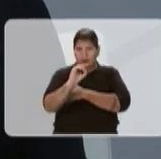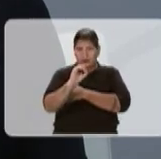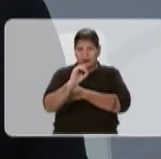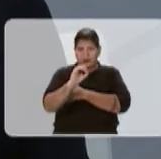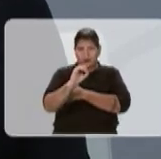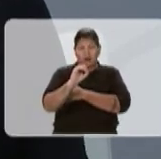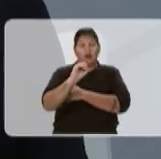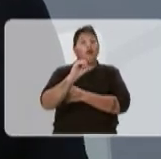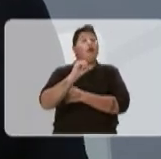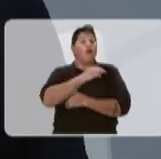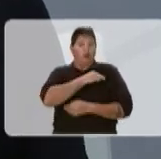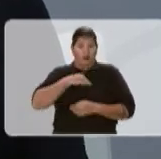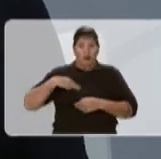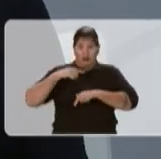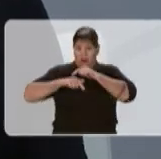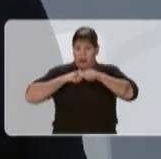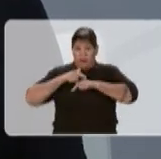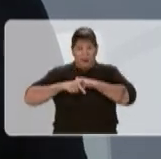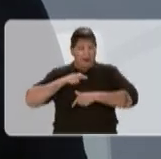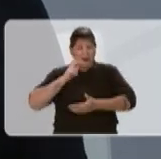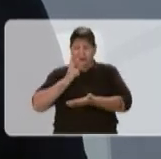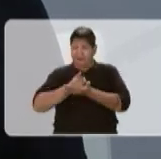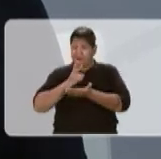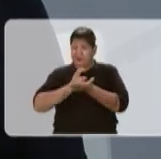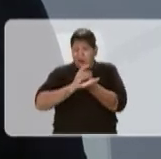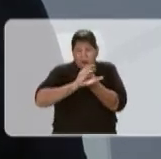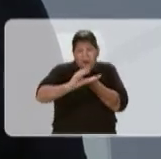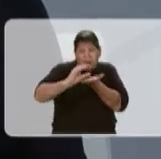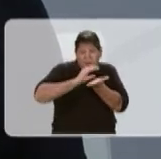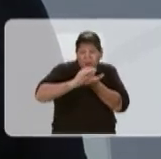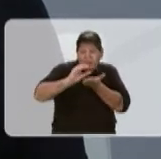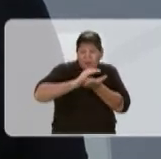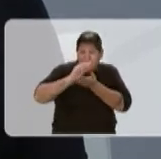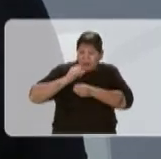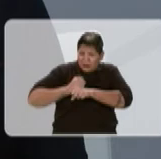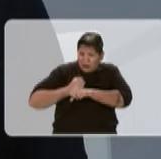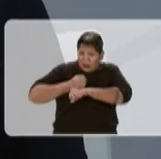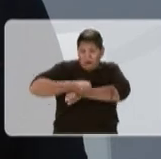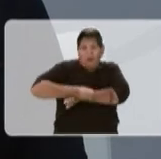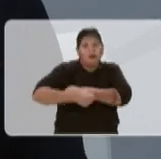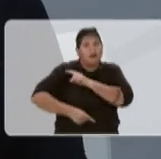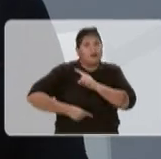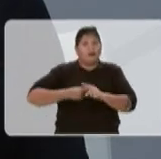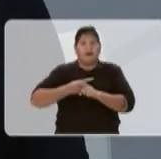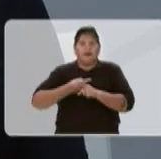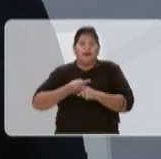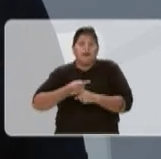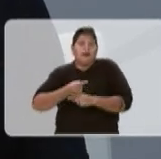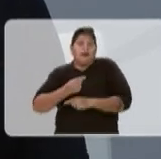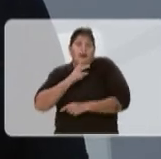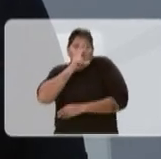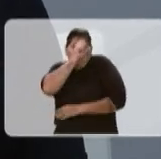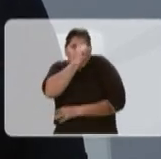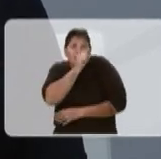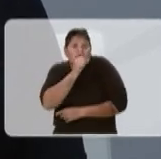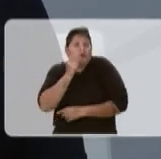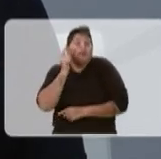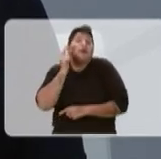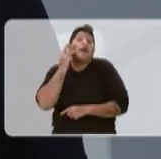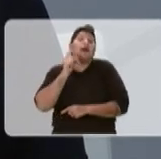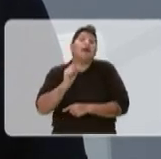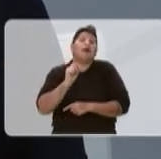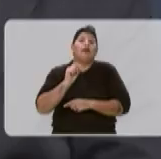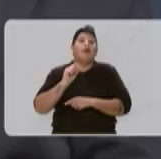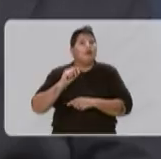90, o MPT tem investido seus esforços e suas energias para fazer com que as